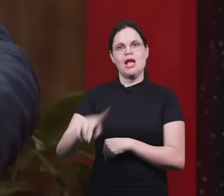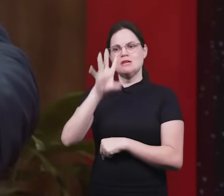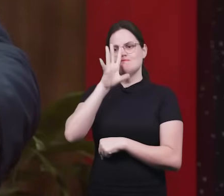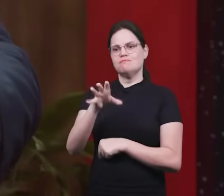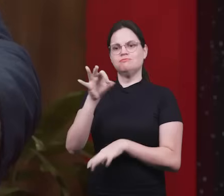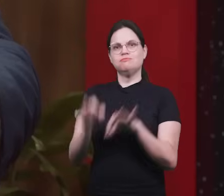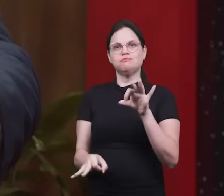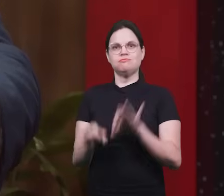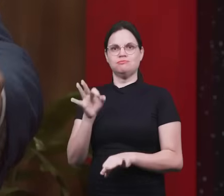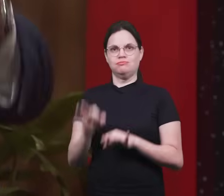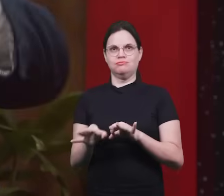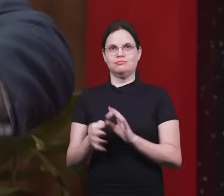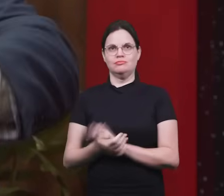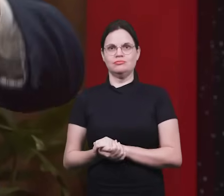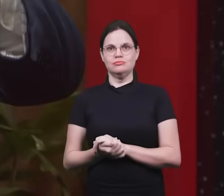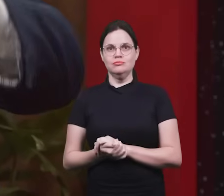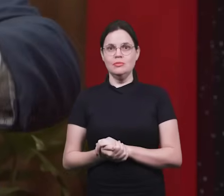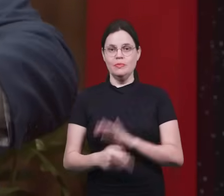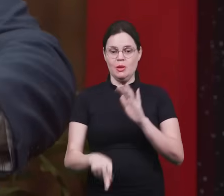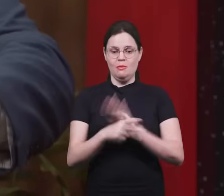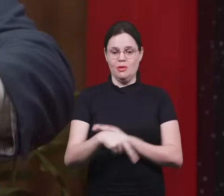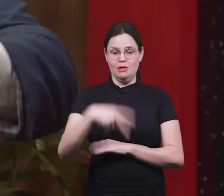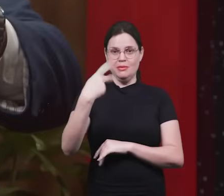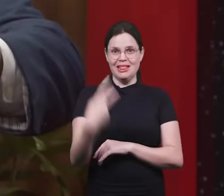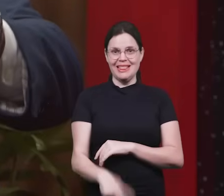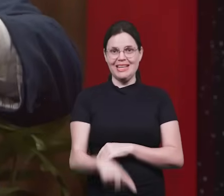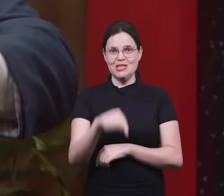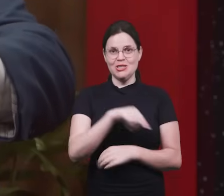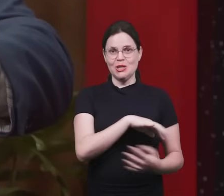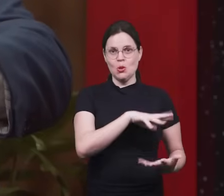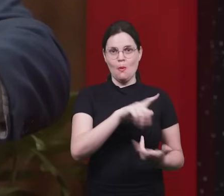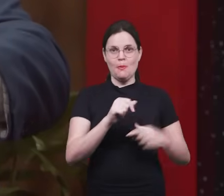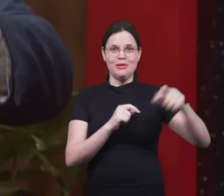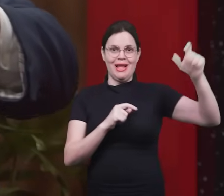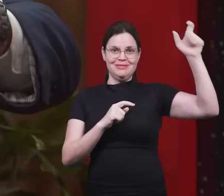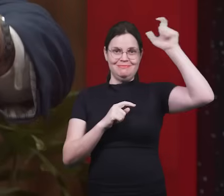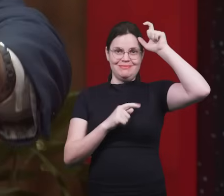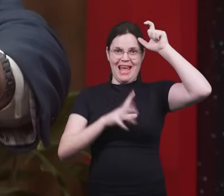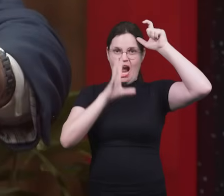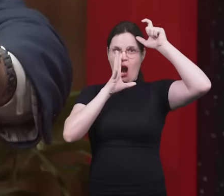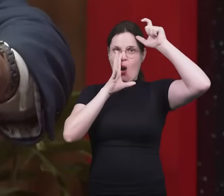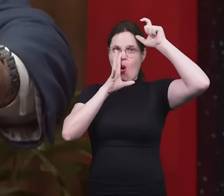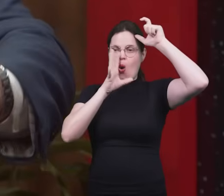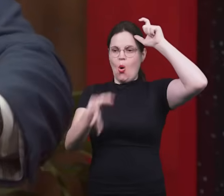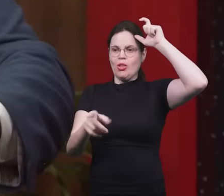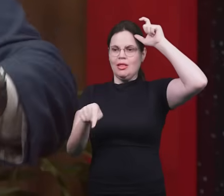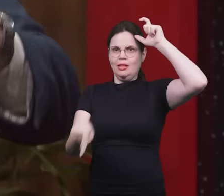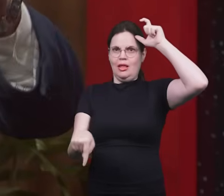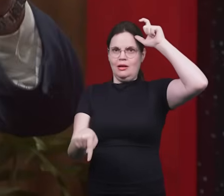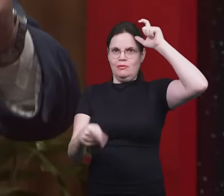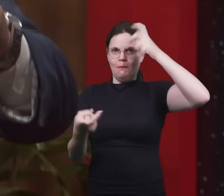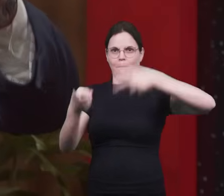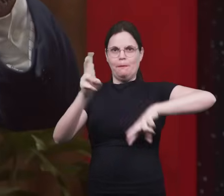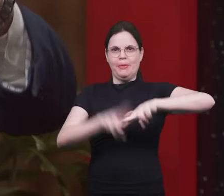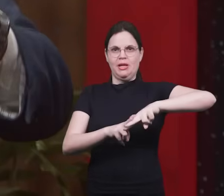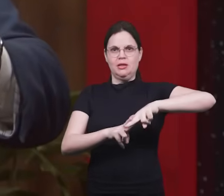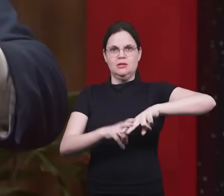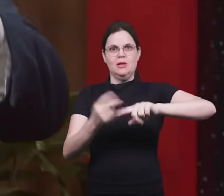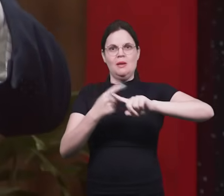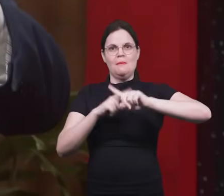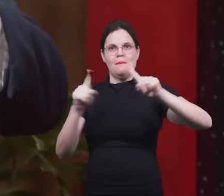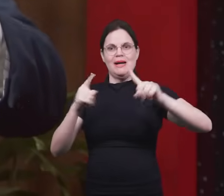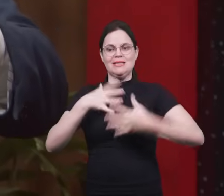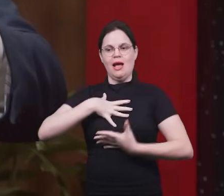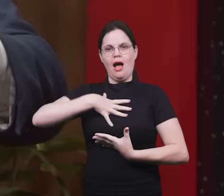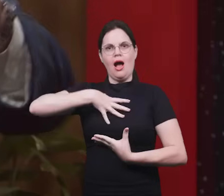Ou seja, o governo deste mundo que estava nas mãos do adversário condenava, mas o governo da alma que